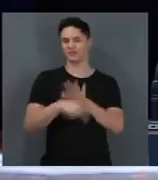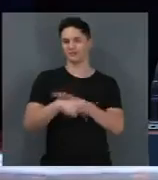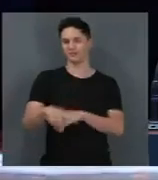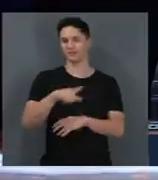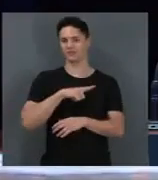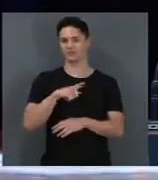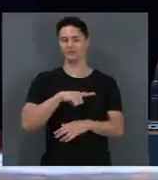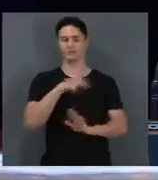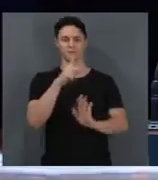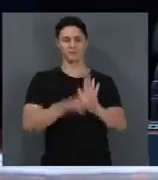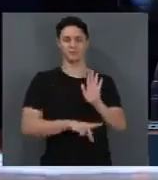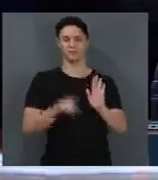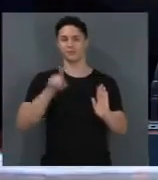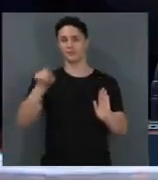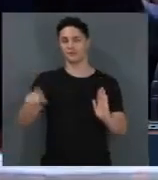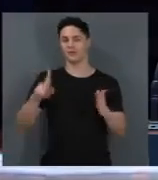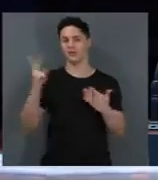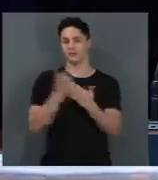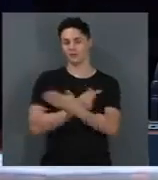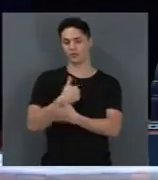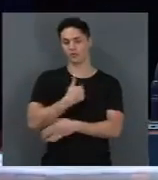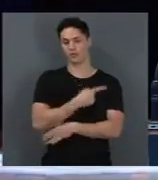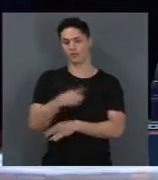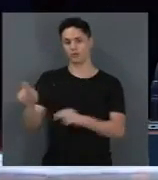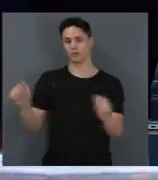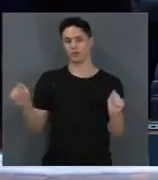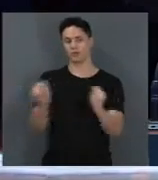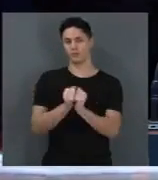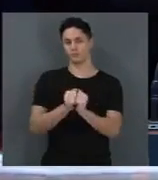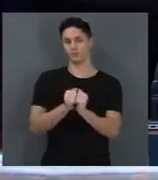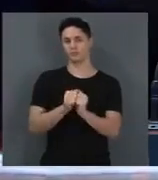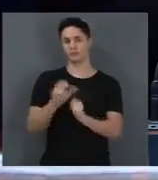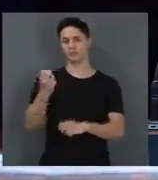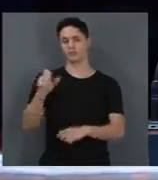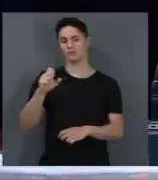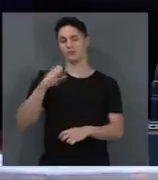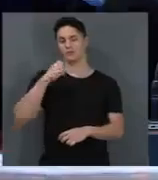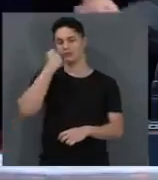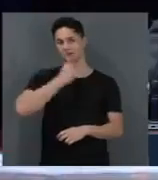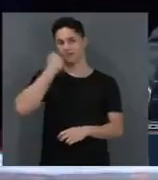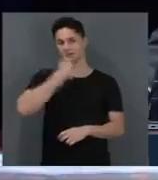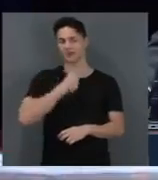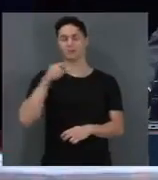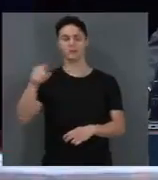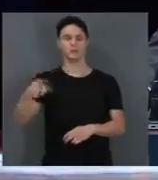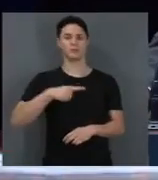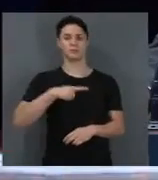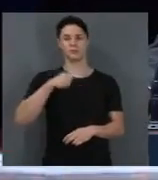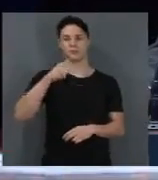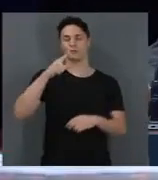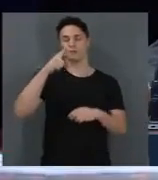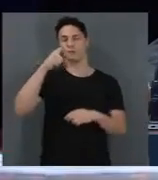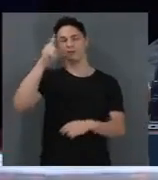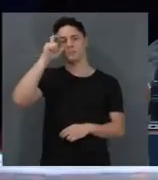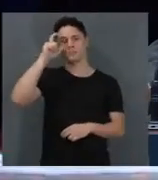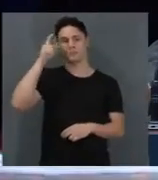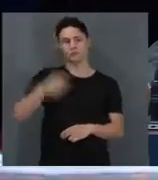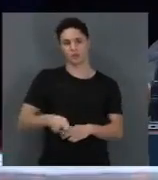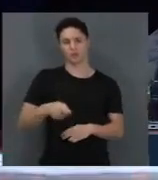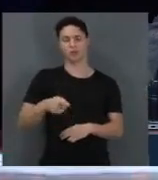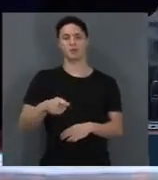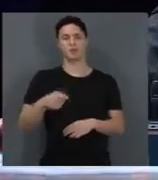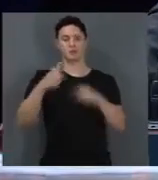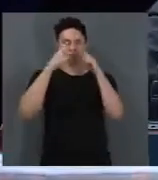lá, que eu tive lá com 8 senadores, o Irineu estava junto, o Mourão estava junto, o Cajuru